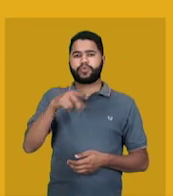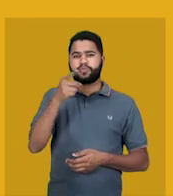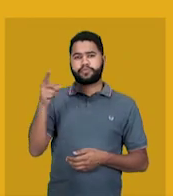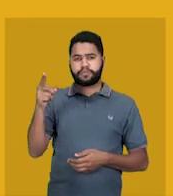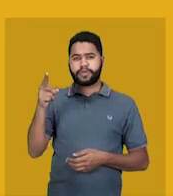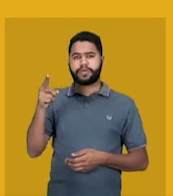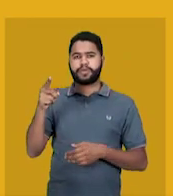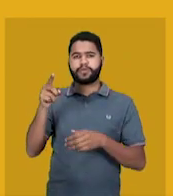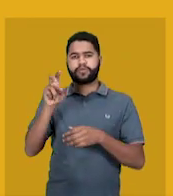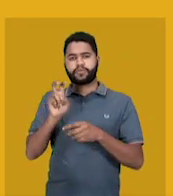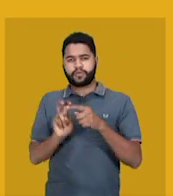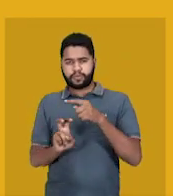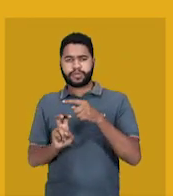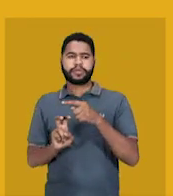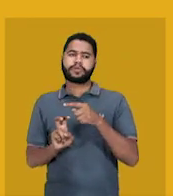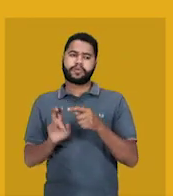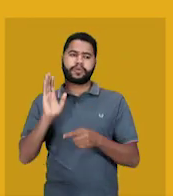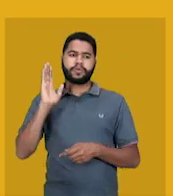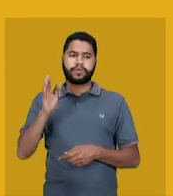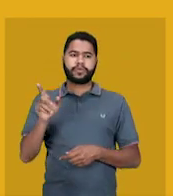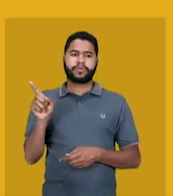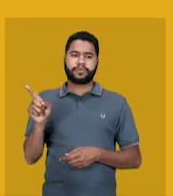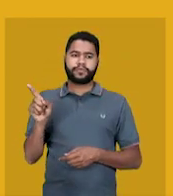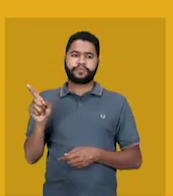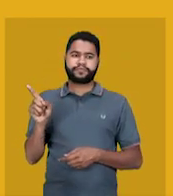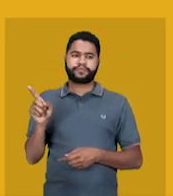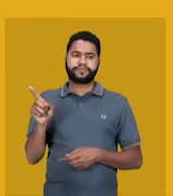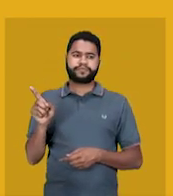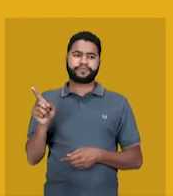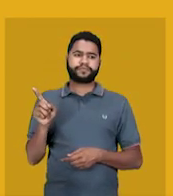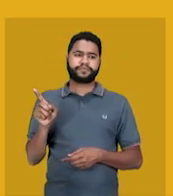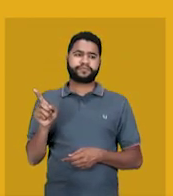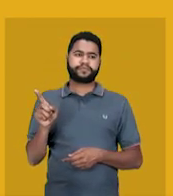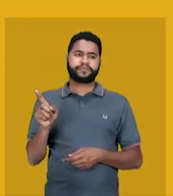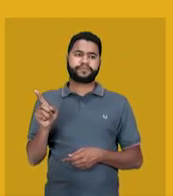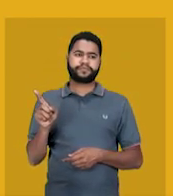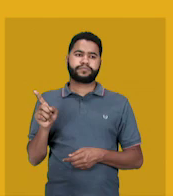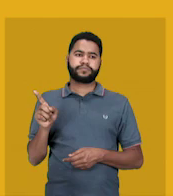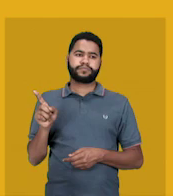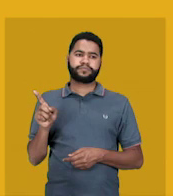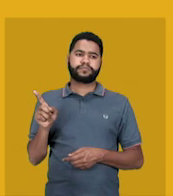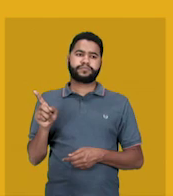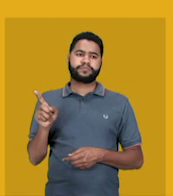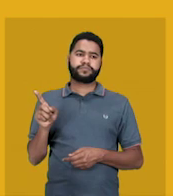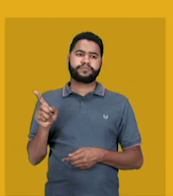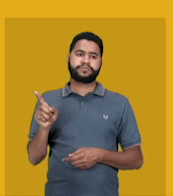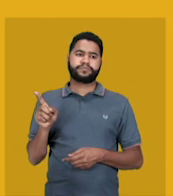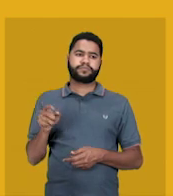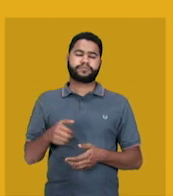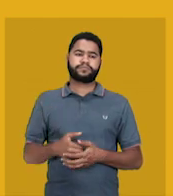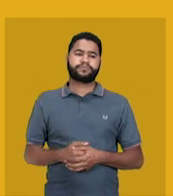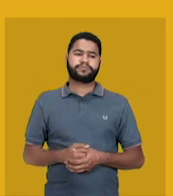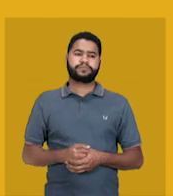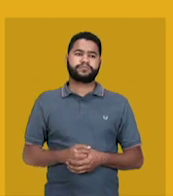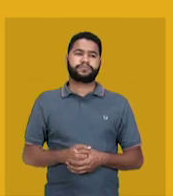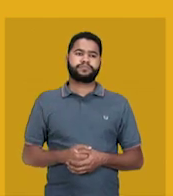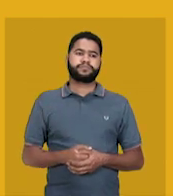forma direta também ó 18 vezes 180 dividido por cinco